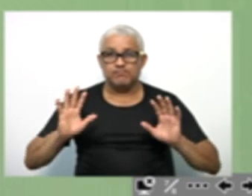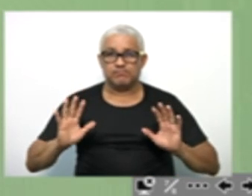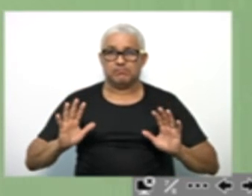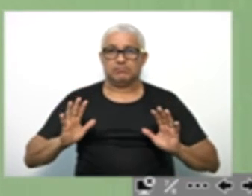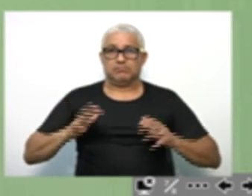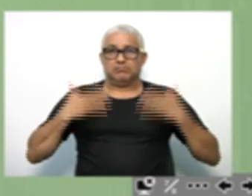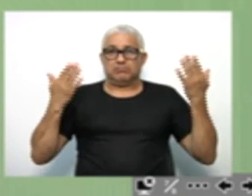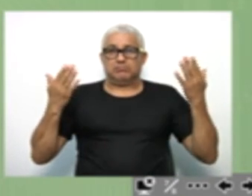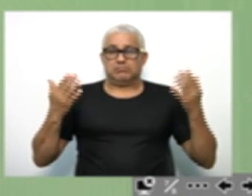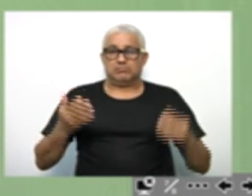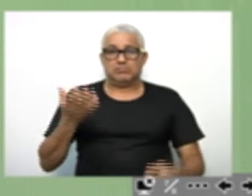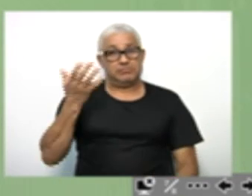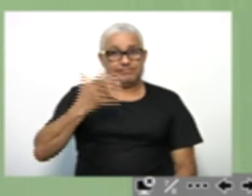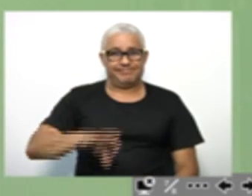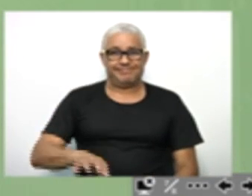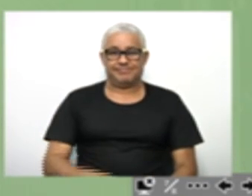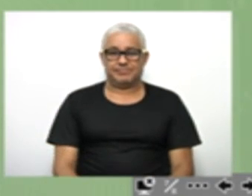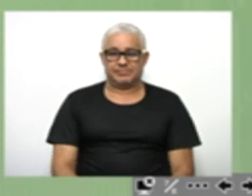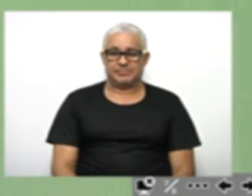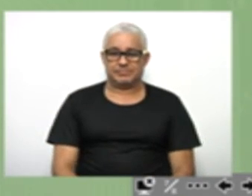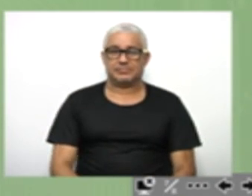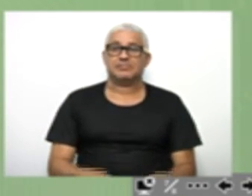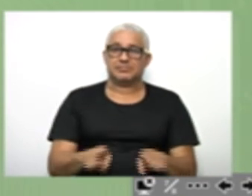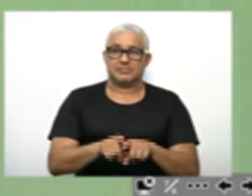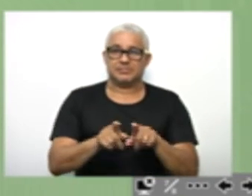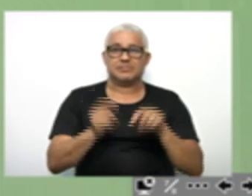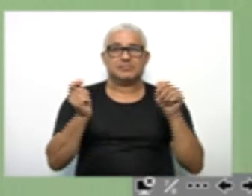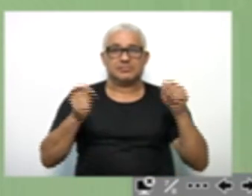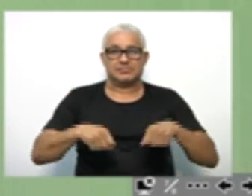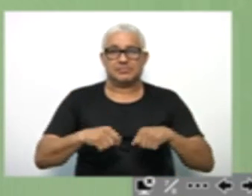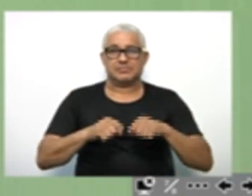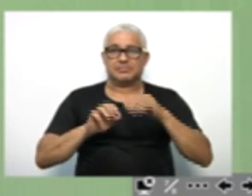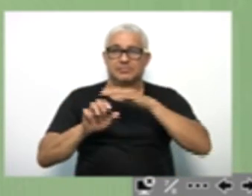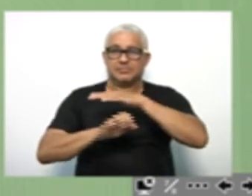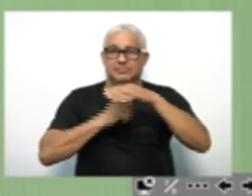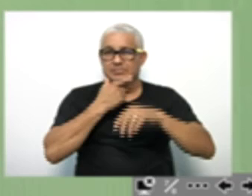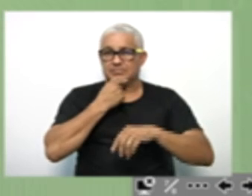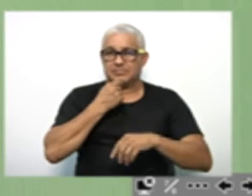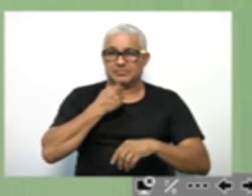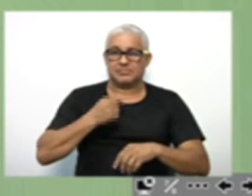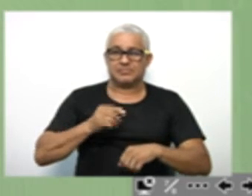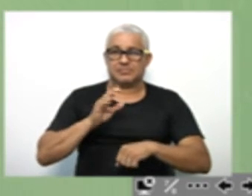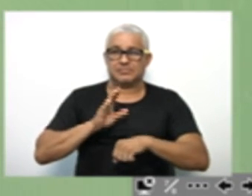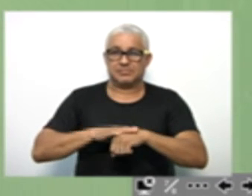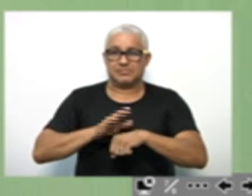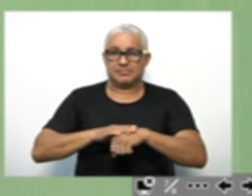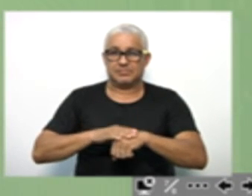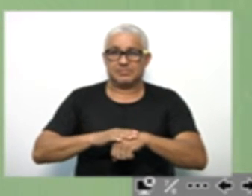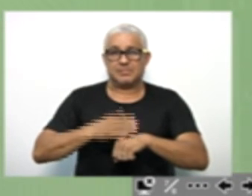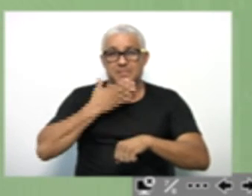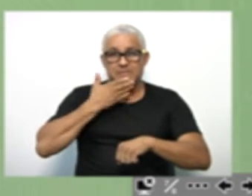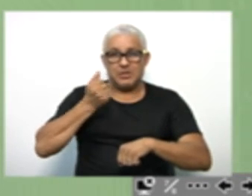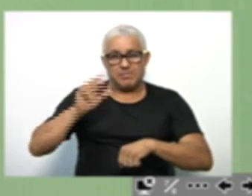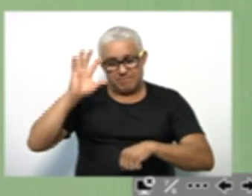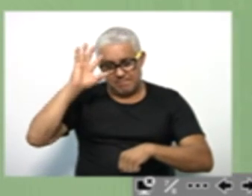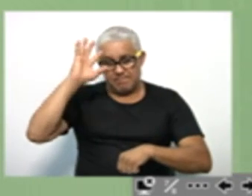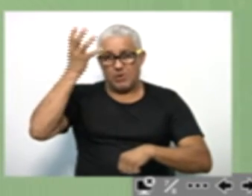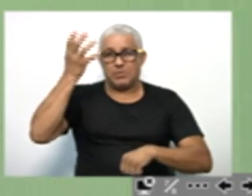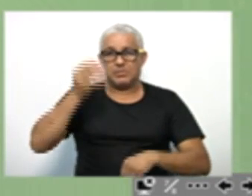surpresas indesejáveis e capacitam os executivos a tomar melhores decisões. Então